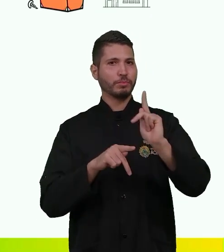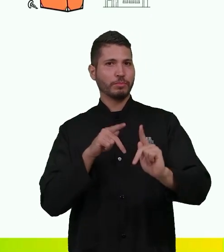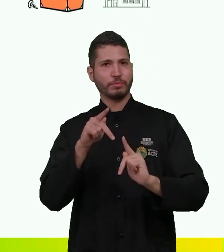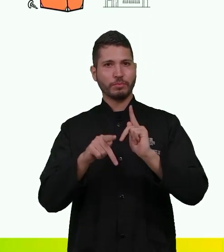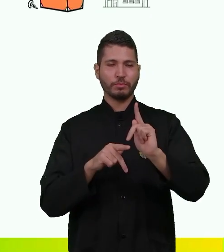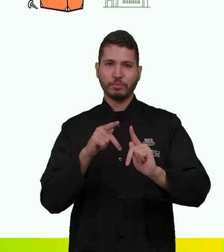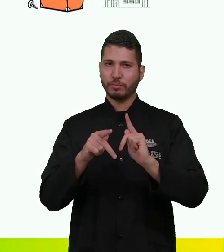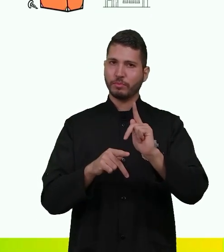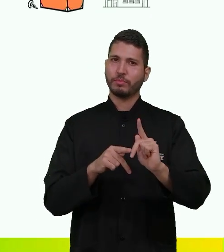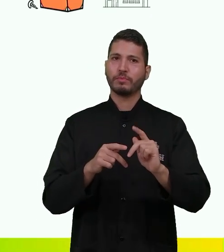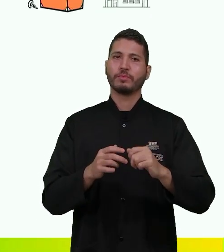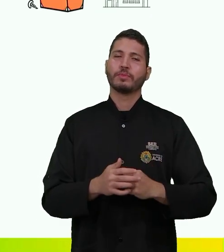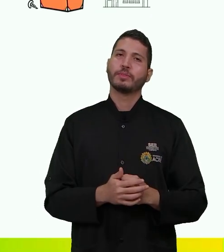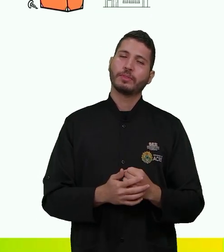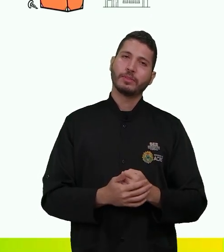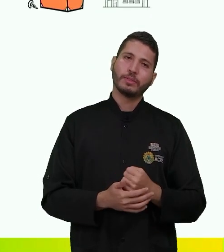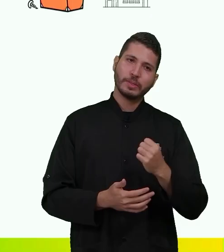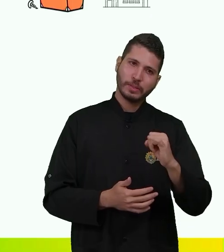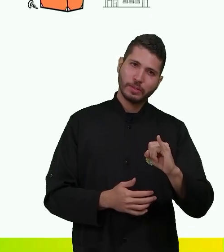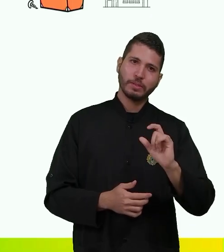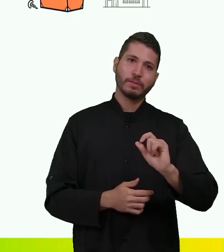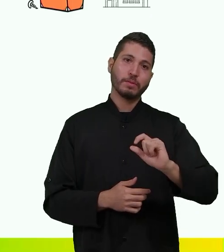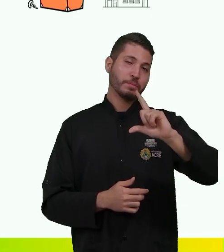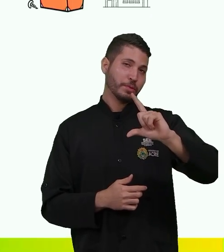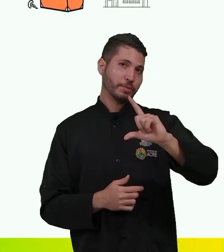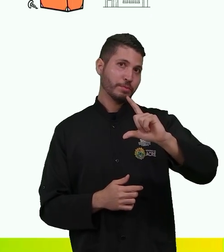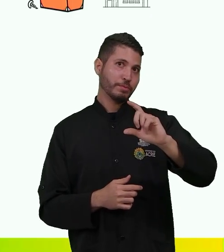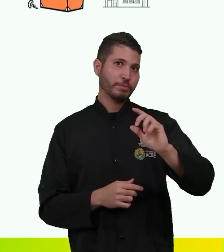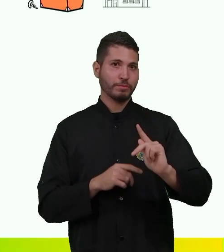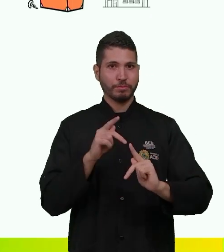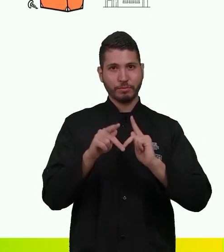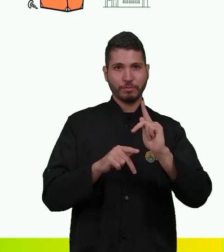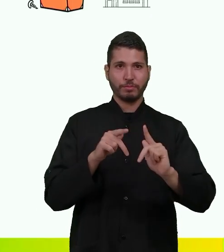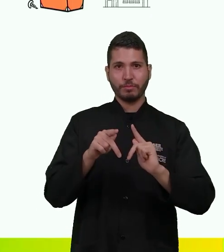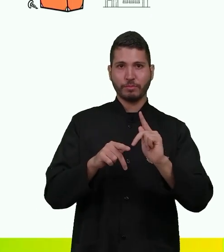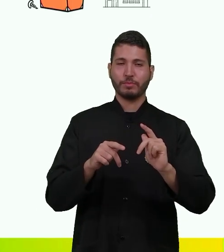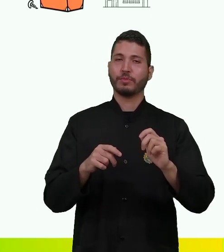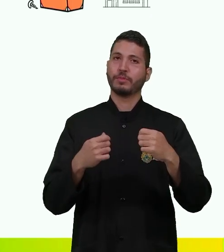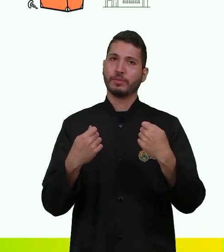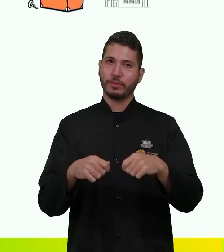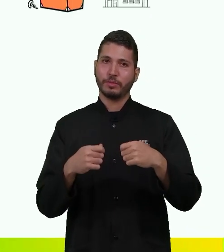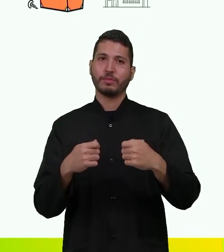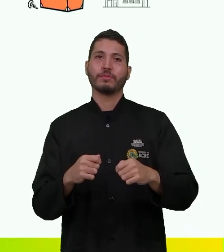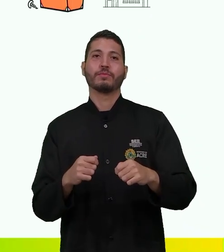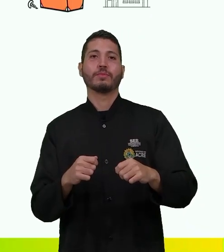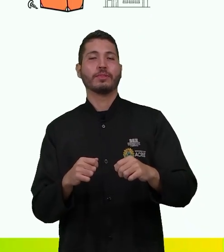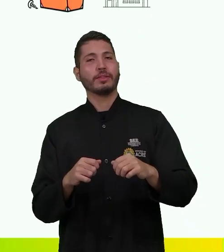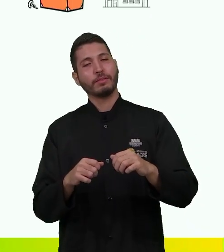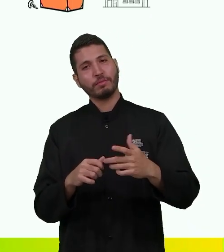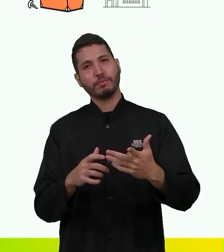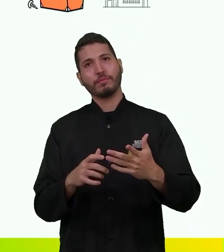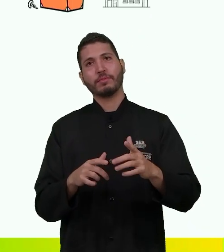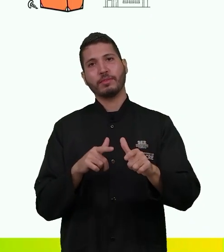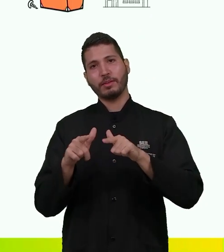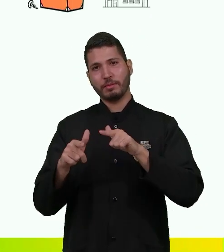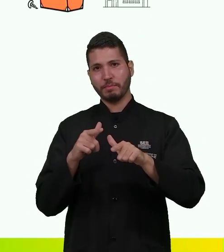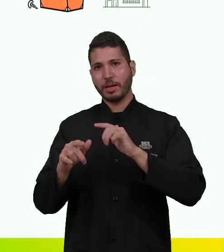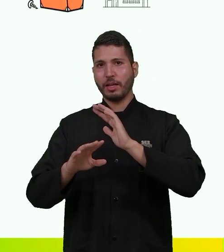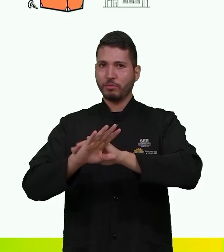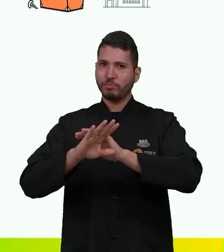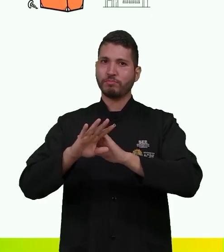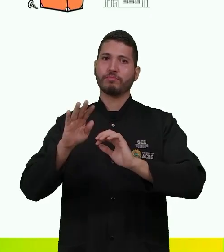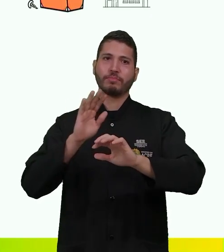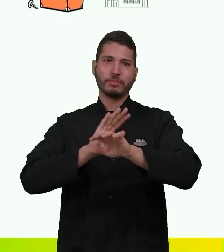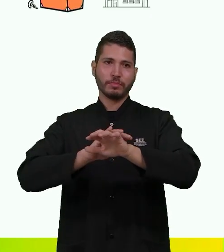um crescimento populacional, consequentemente eu tenho o quê? O que eu preciso? A mão de obra. A